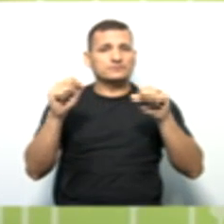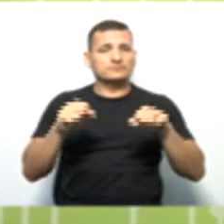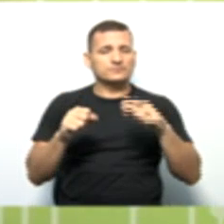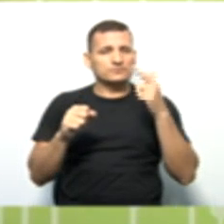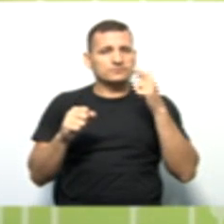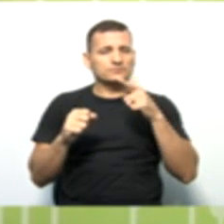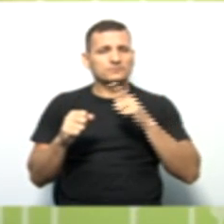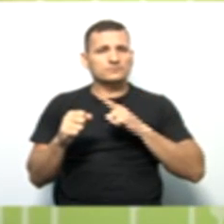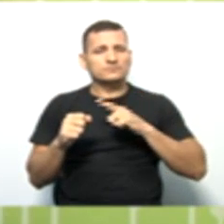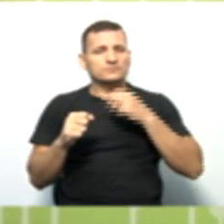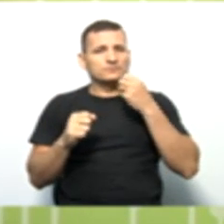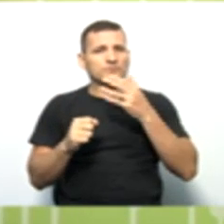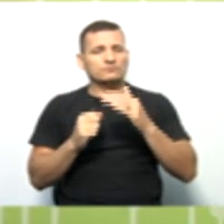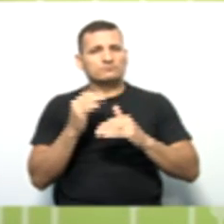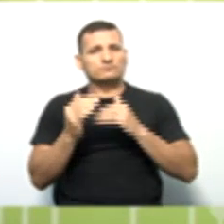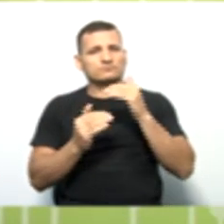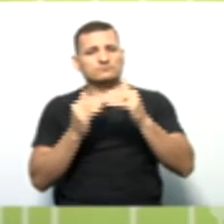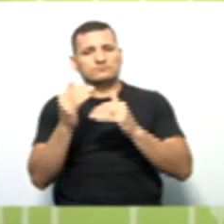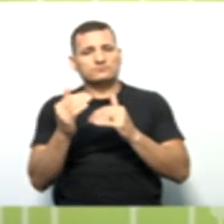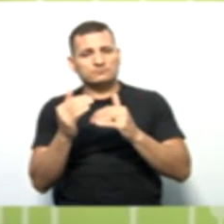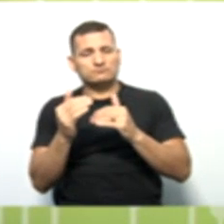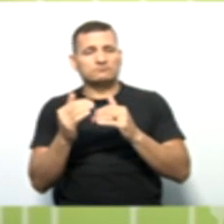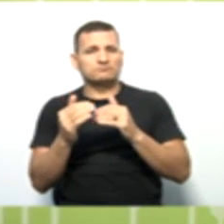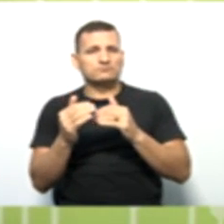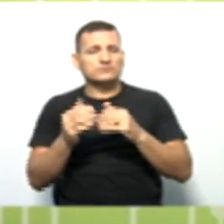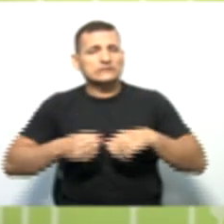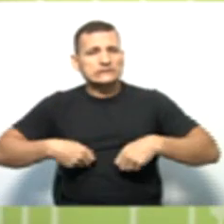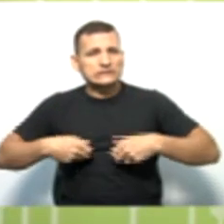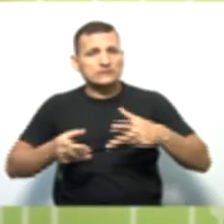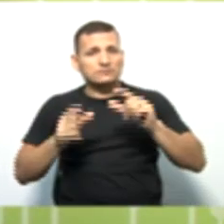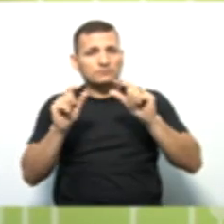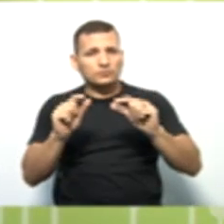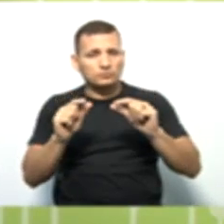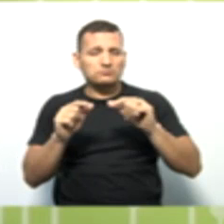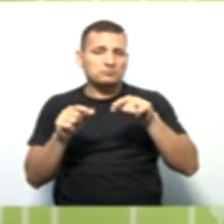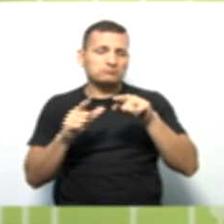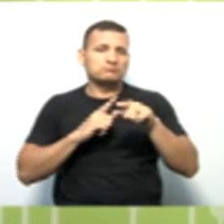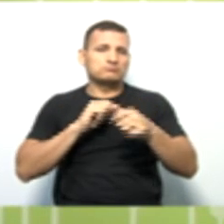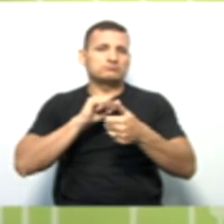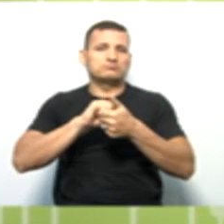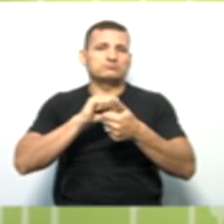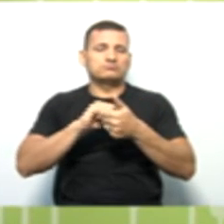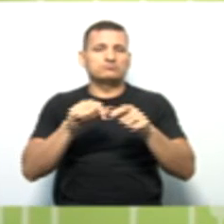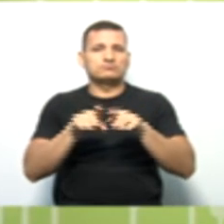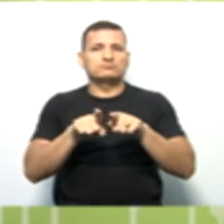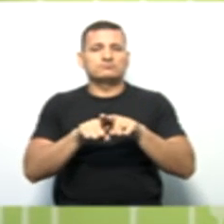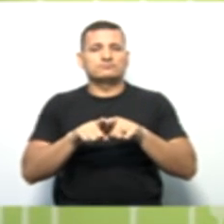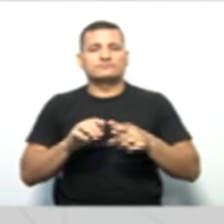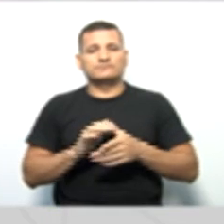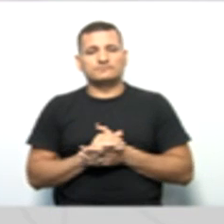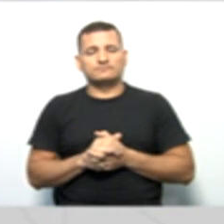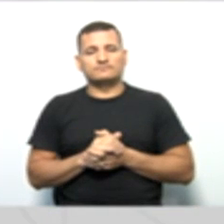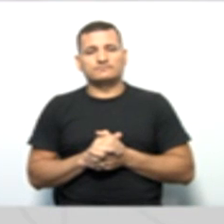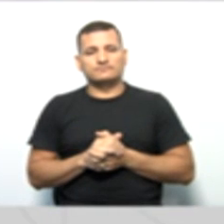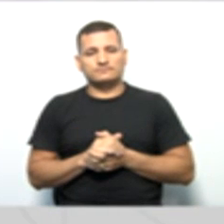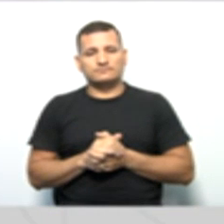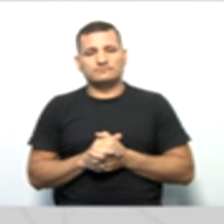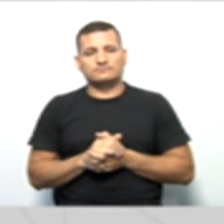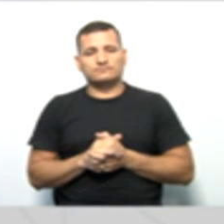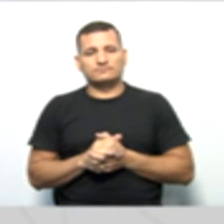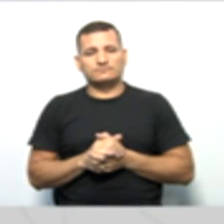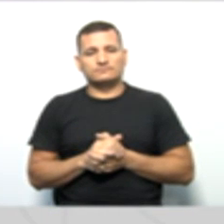desempenho bom com baixos recursos, então ele já tem aí um atributo de qualidade também. E por fim, tá, gente? A gente tem o que aqui, ó?